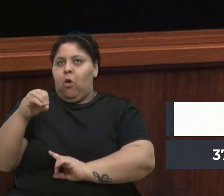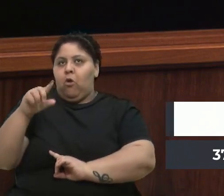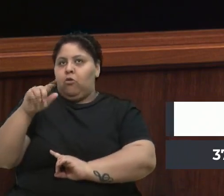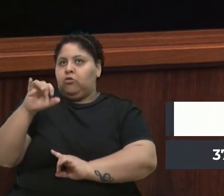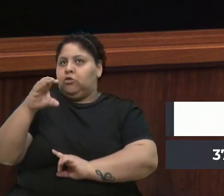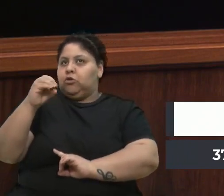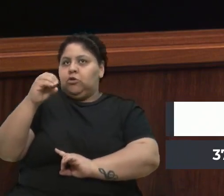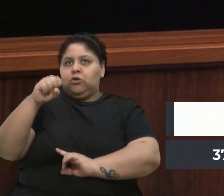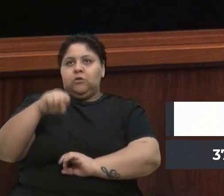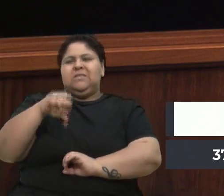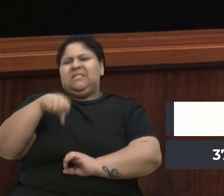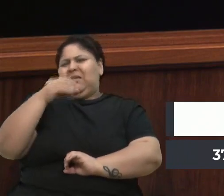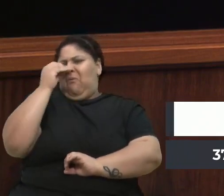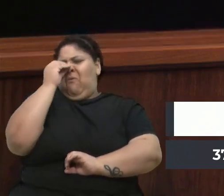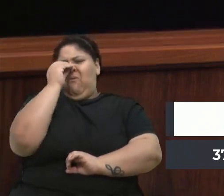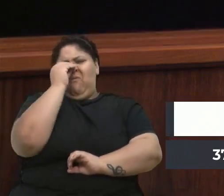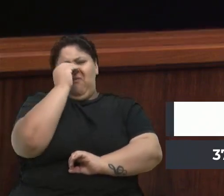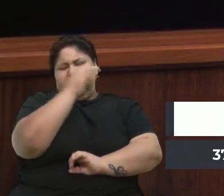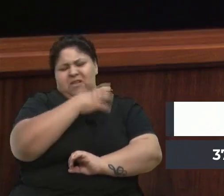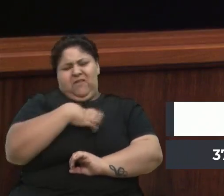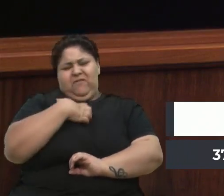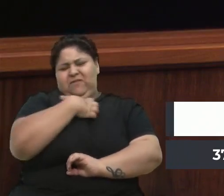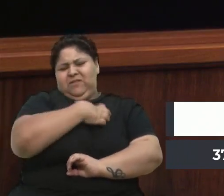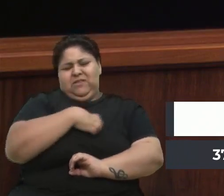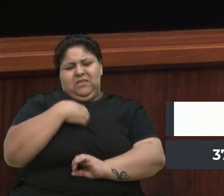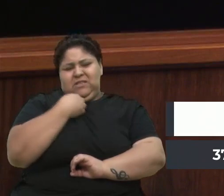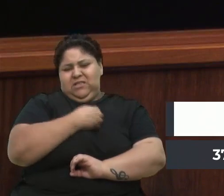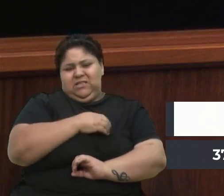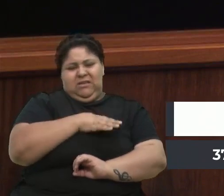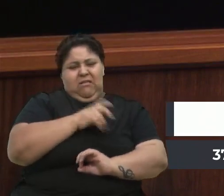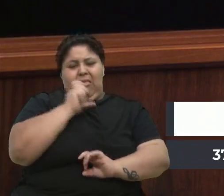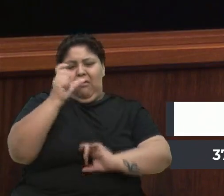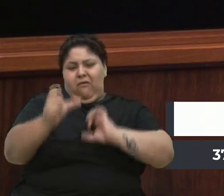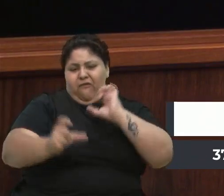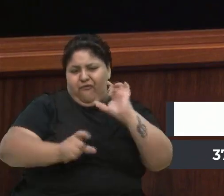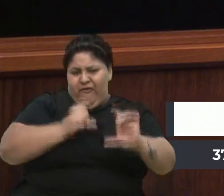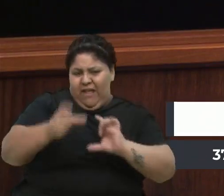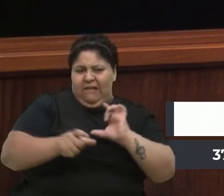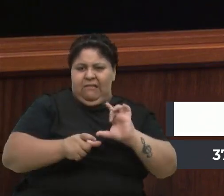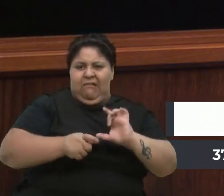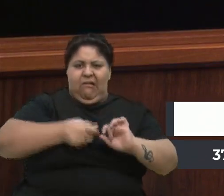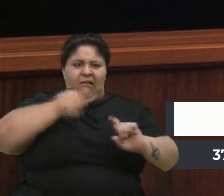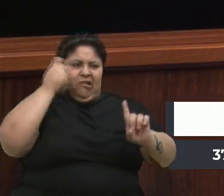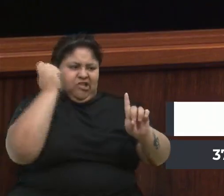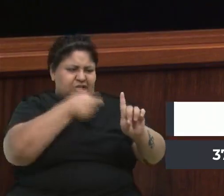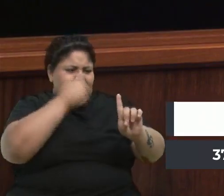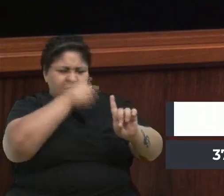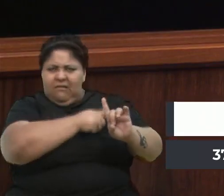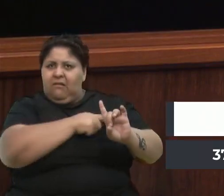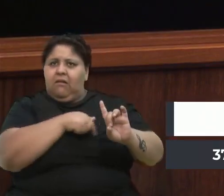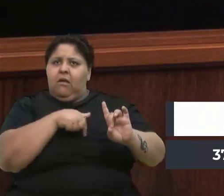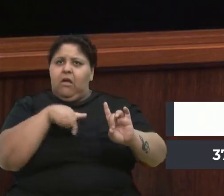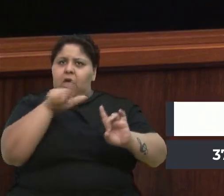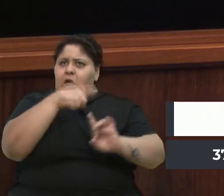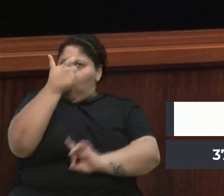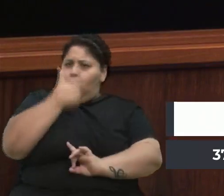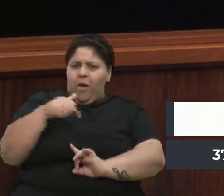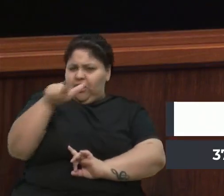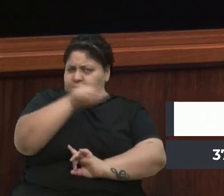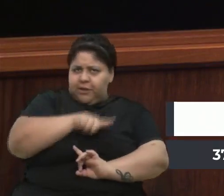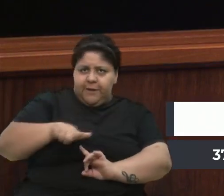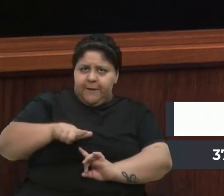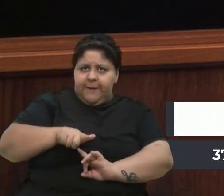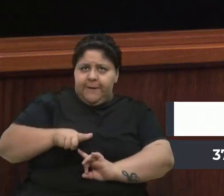ofensas, xingamentos, qualquer pessoa, e isso eu acho que ninguém aqui que defende o combate